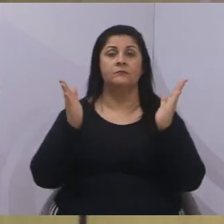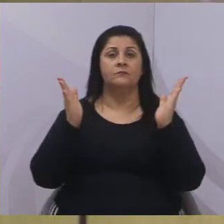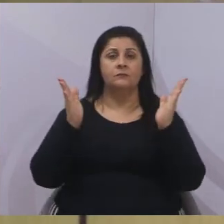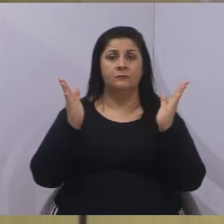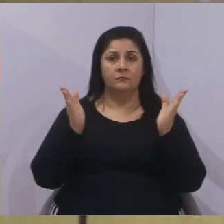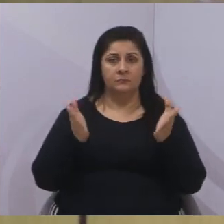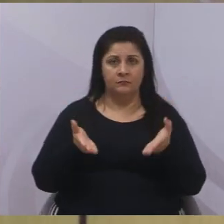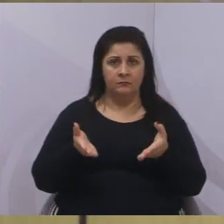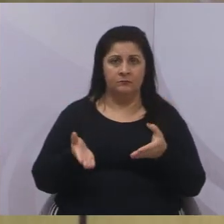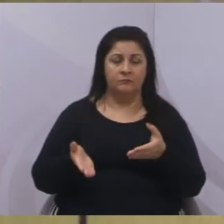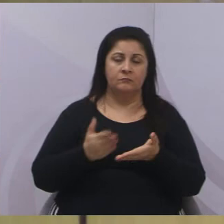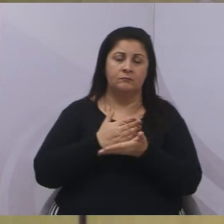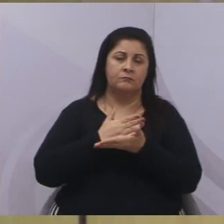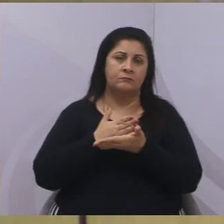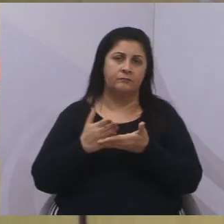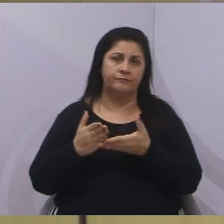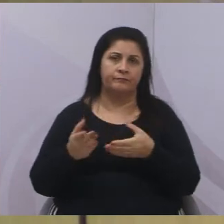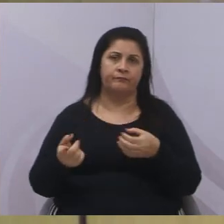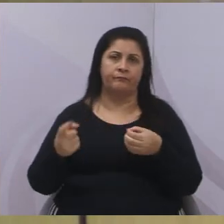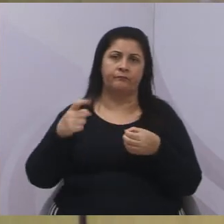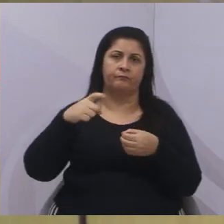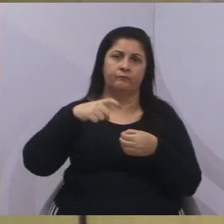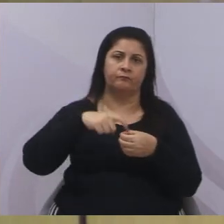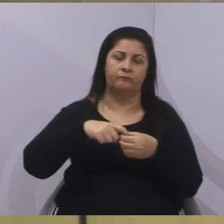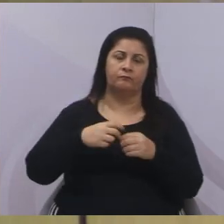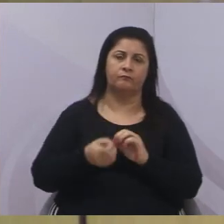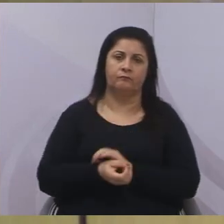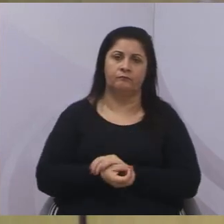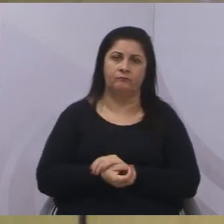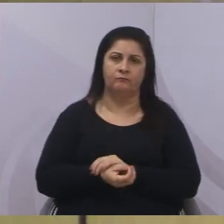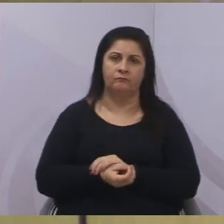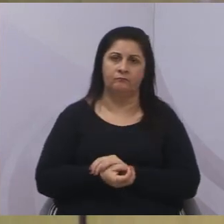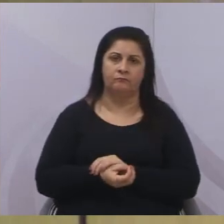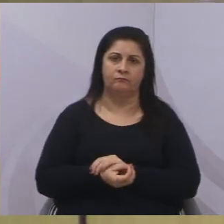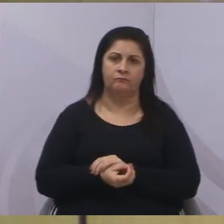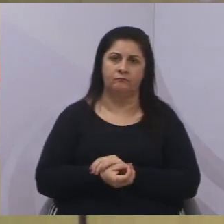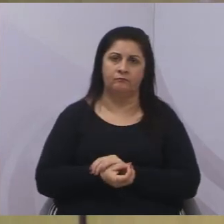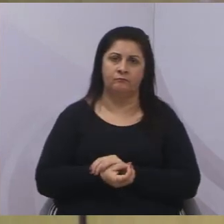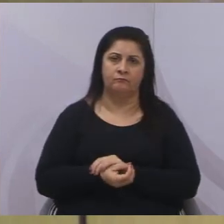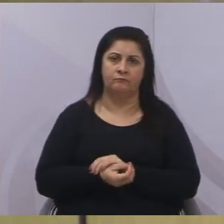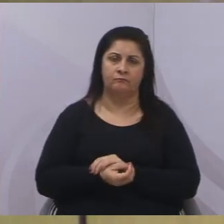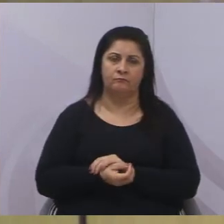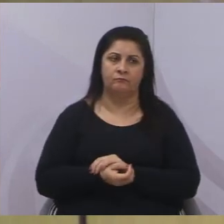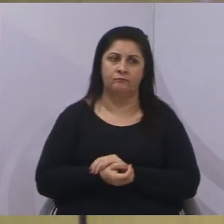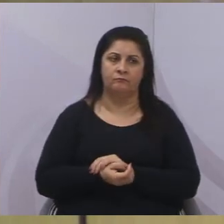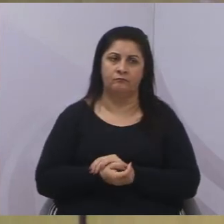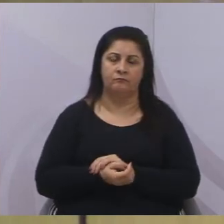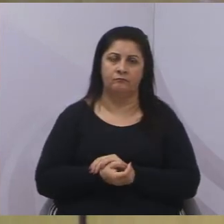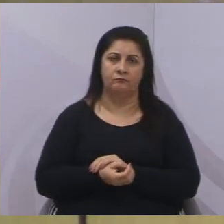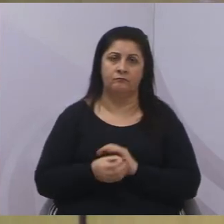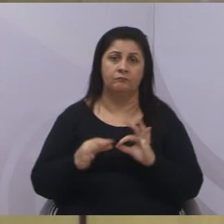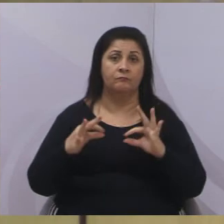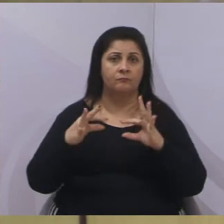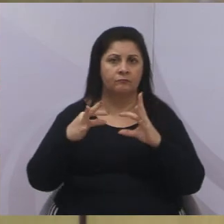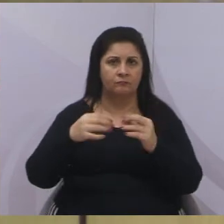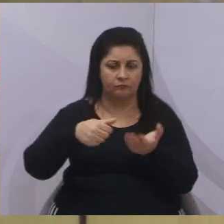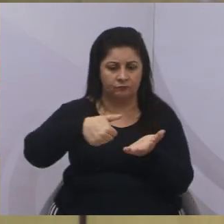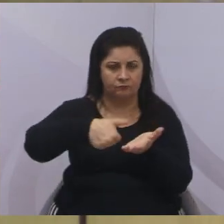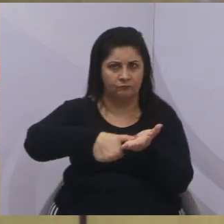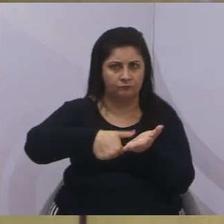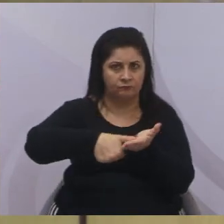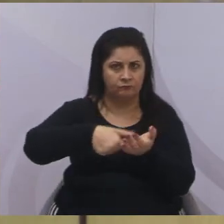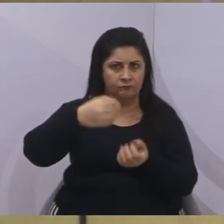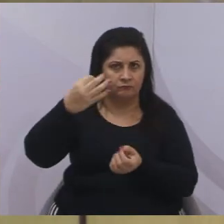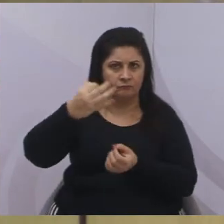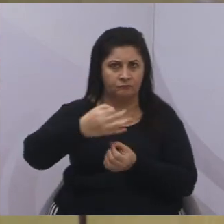está voltando, como que é o procedimento deles? Tudo isso é super documentado, então